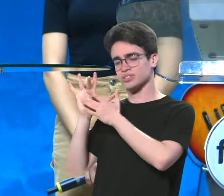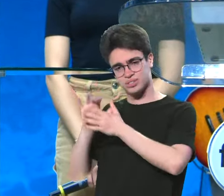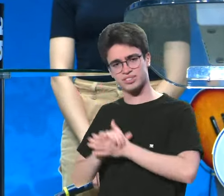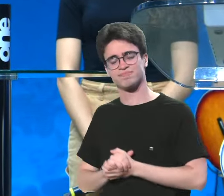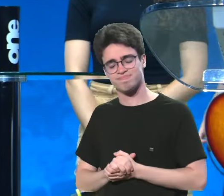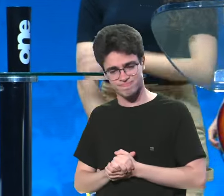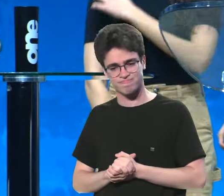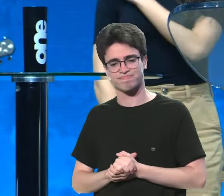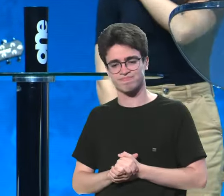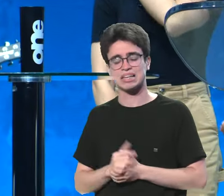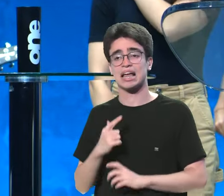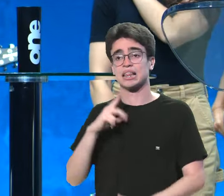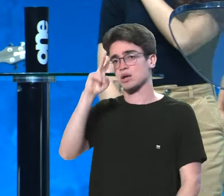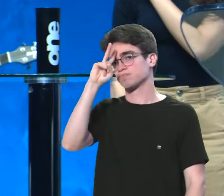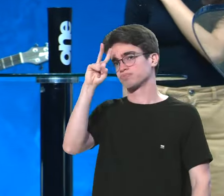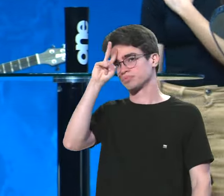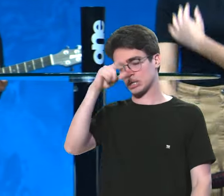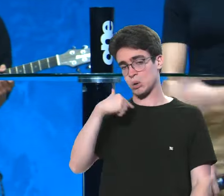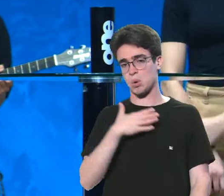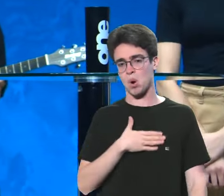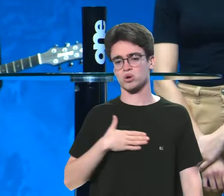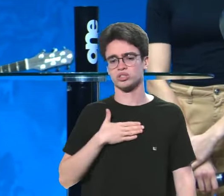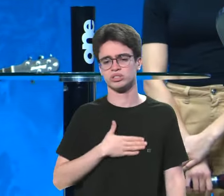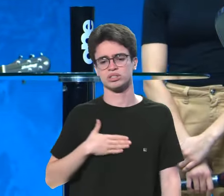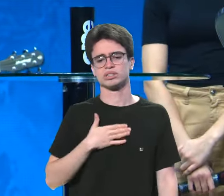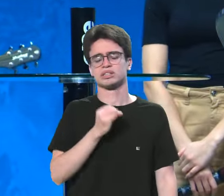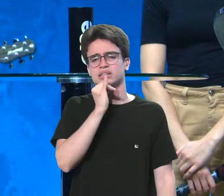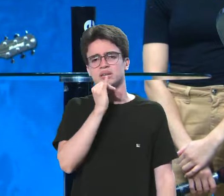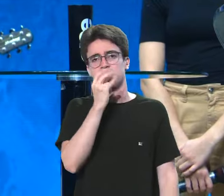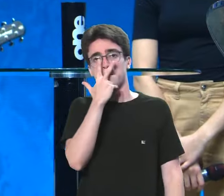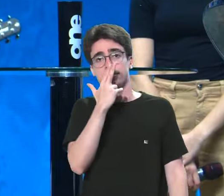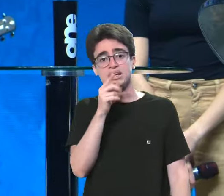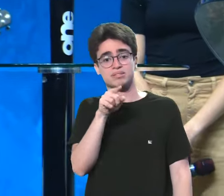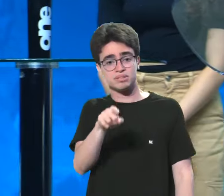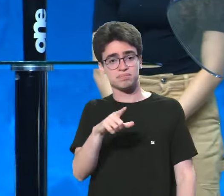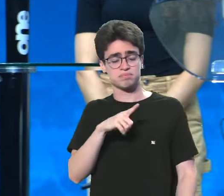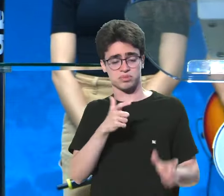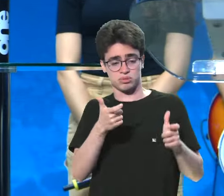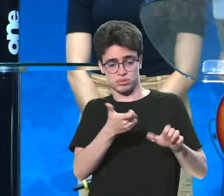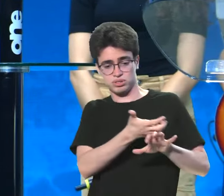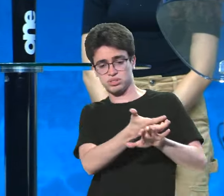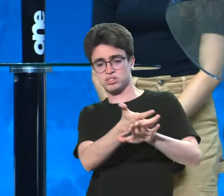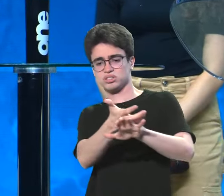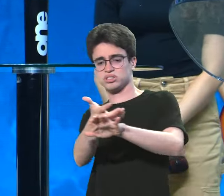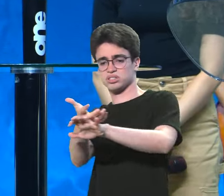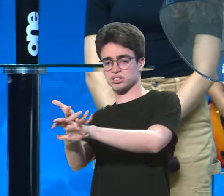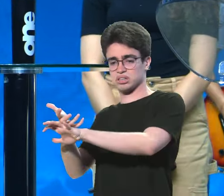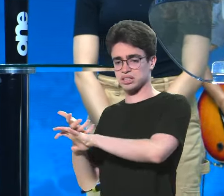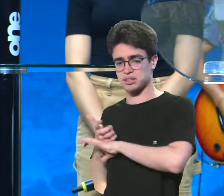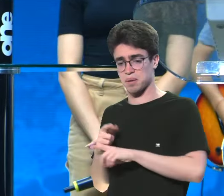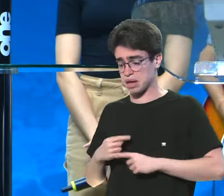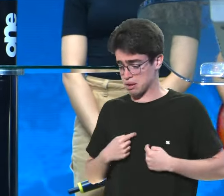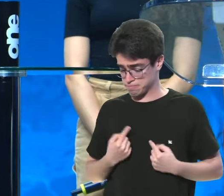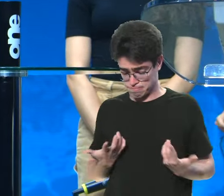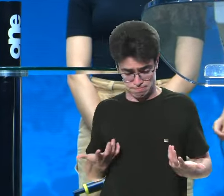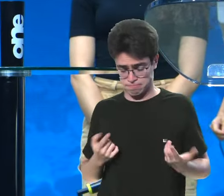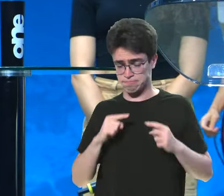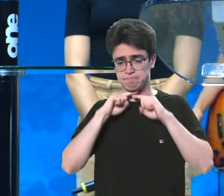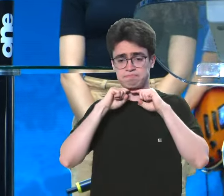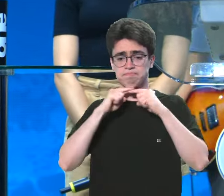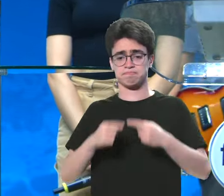uma ilustração que é o seguinte é como se vocês tivessem um ilha deserta Você por si só não pode fazer